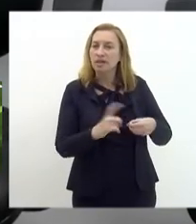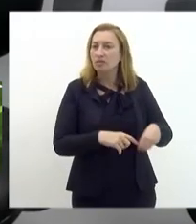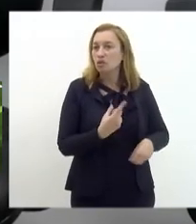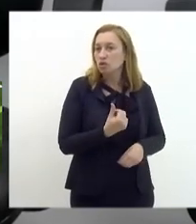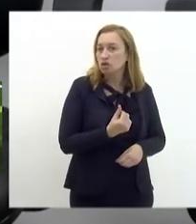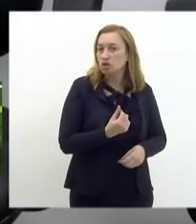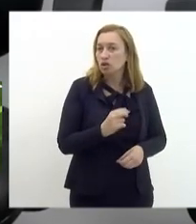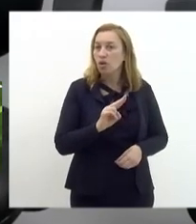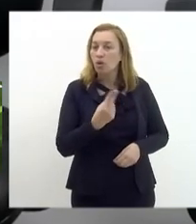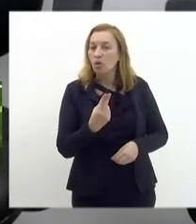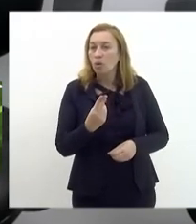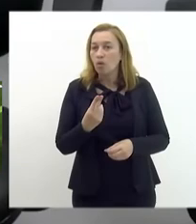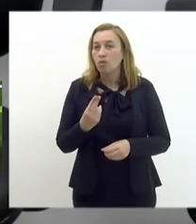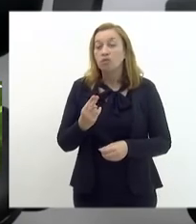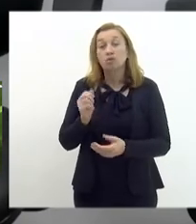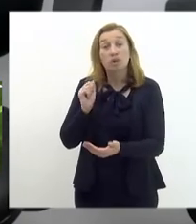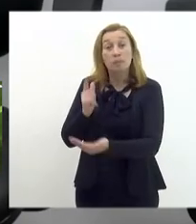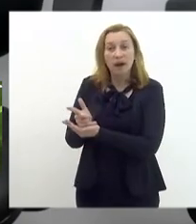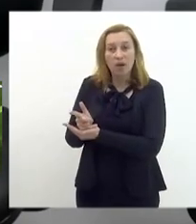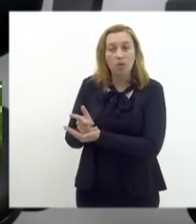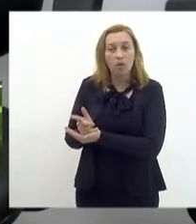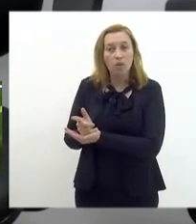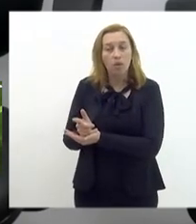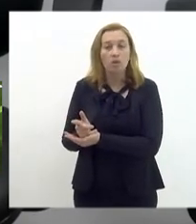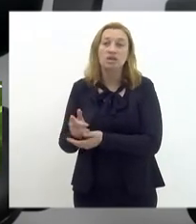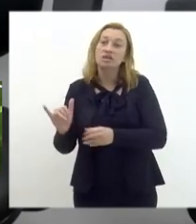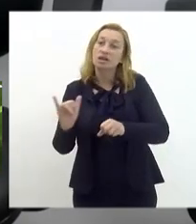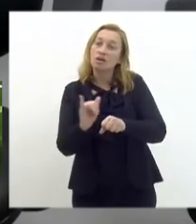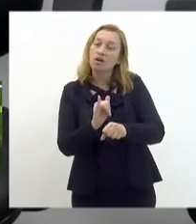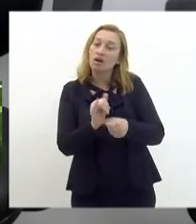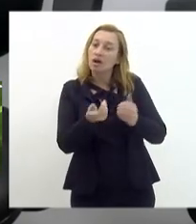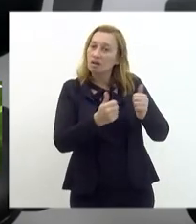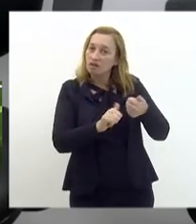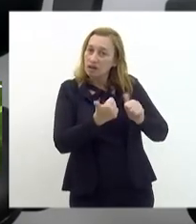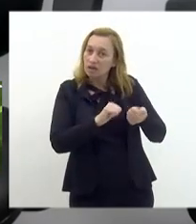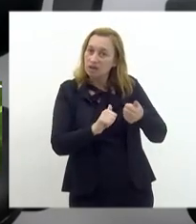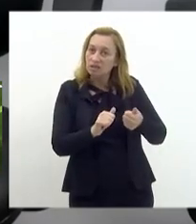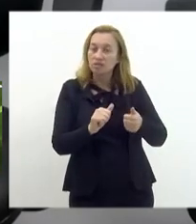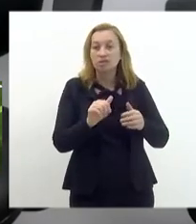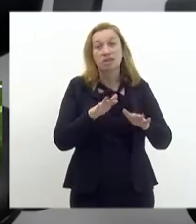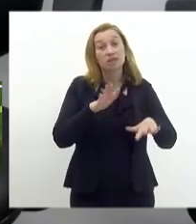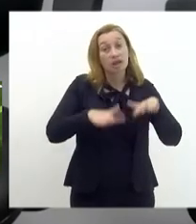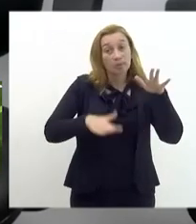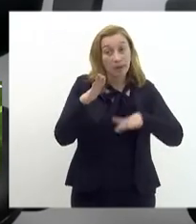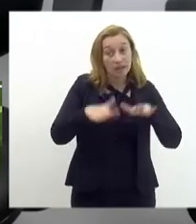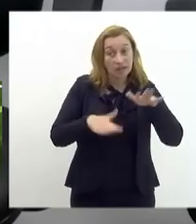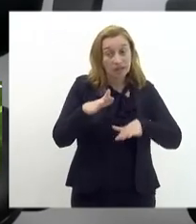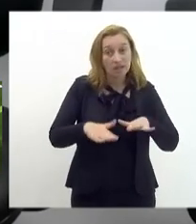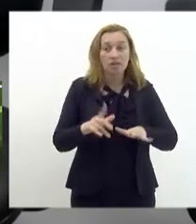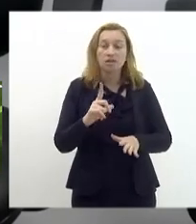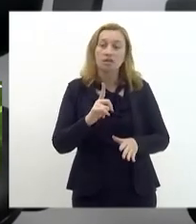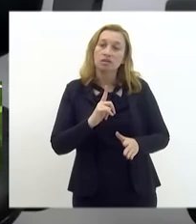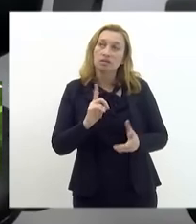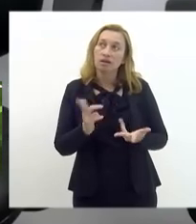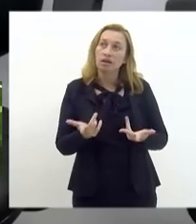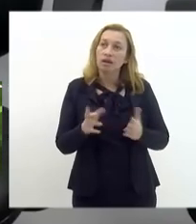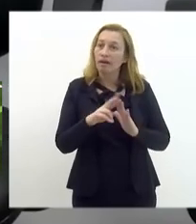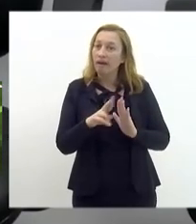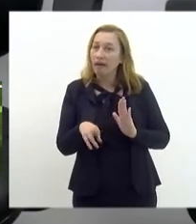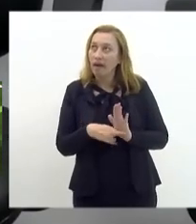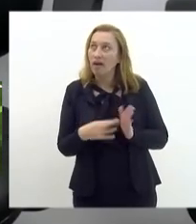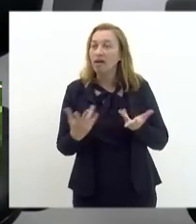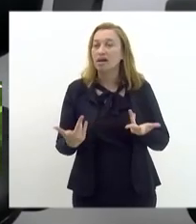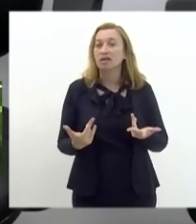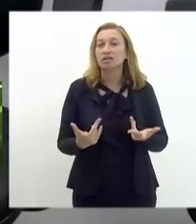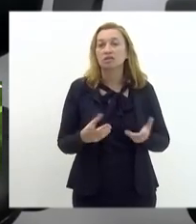da propina paga. Então, isso é uma avaliação que é feita caso a caso. Tem padrões, tem